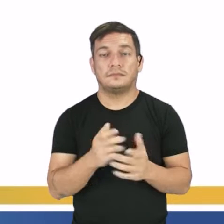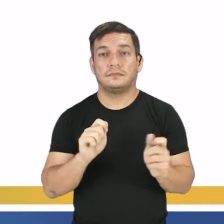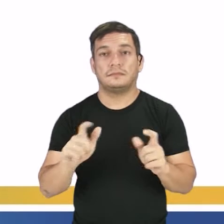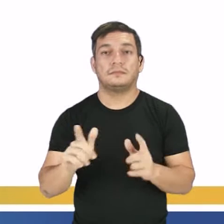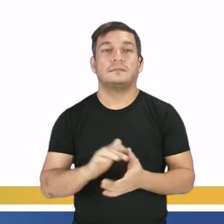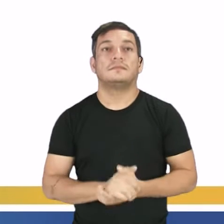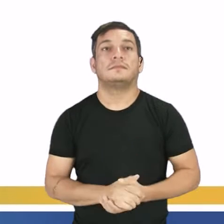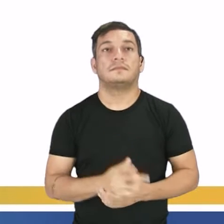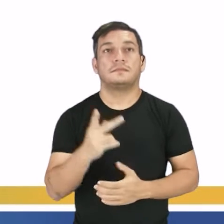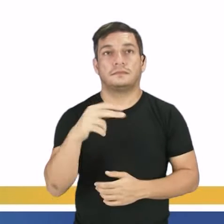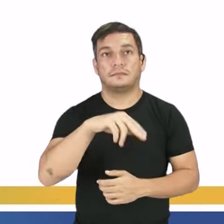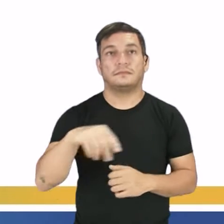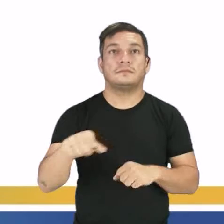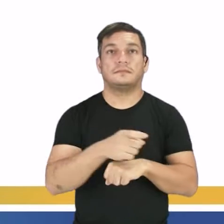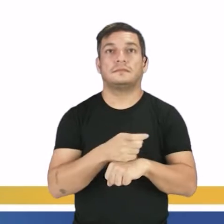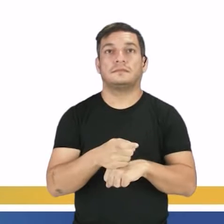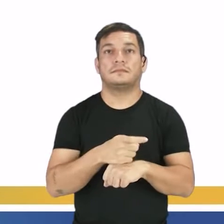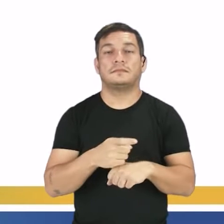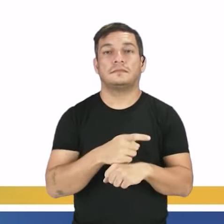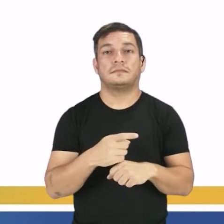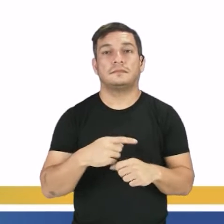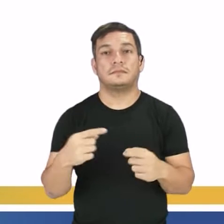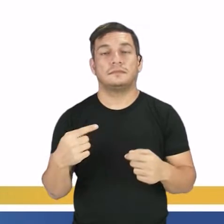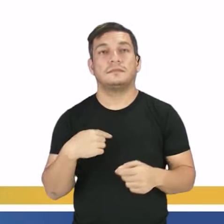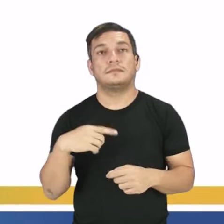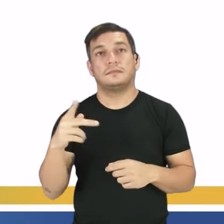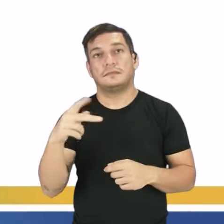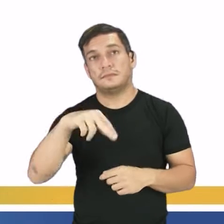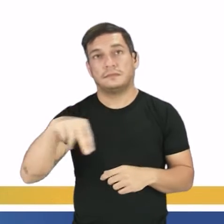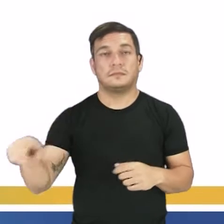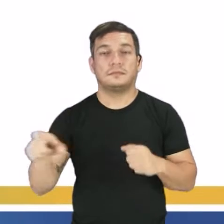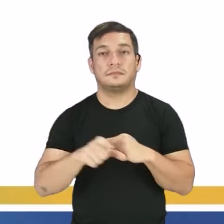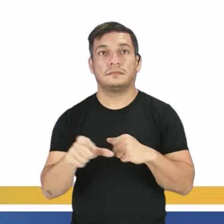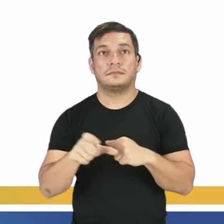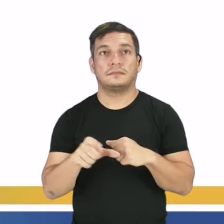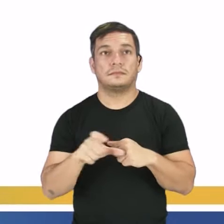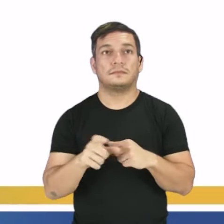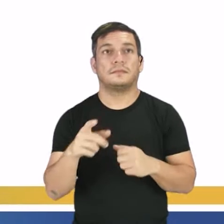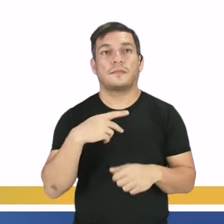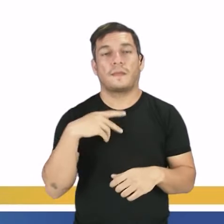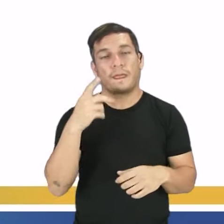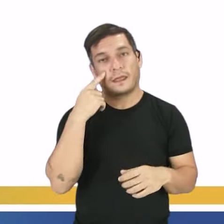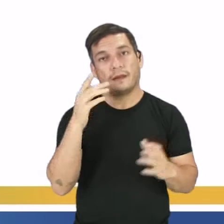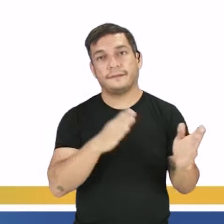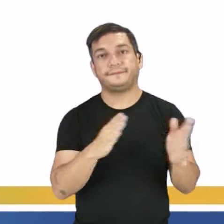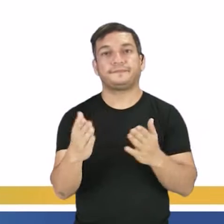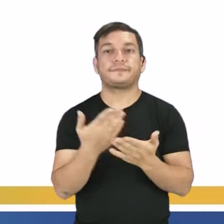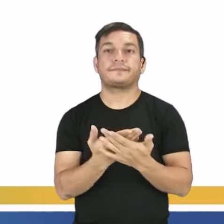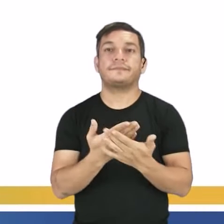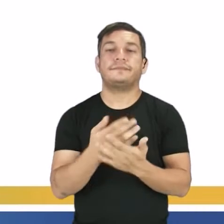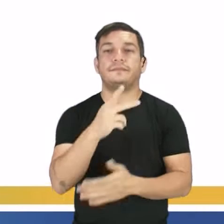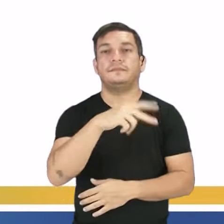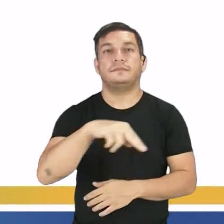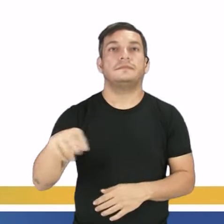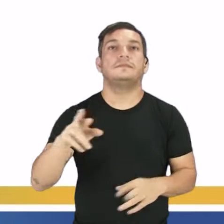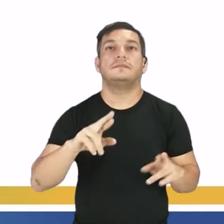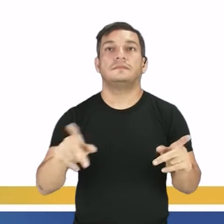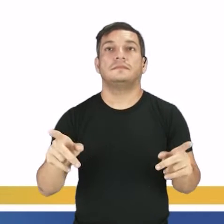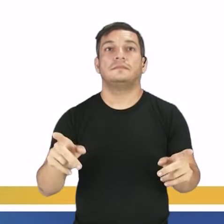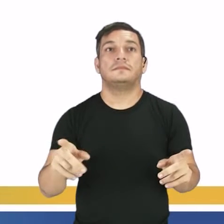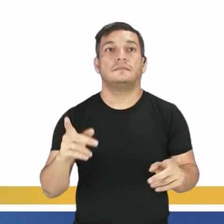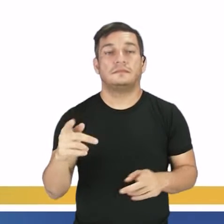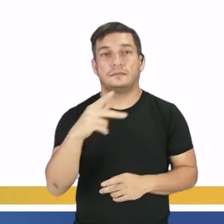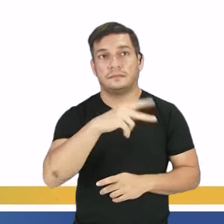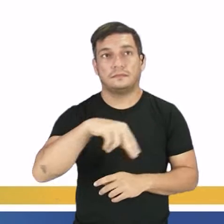slide. Pronomes adjetivos versus pronomes substantivos. Nós trabalhamos aí durante essas aulas de pronomes essa diferença. Então,